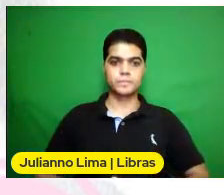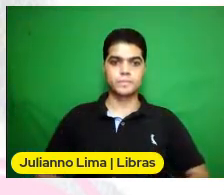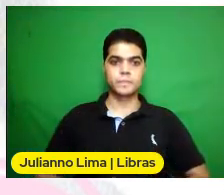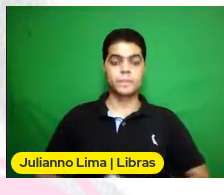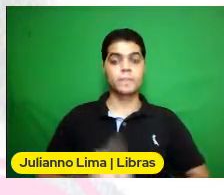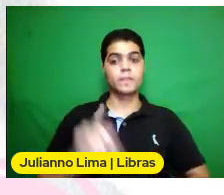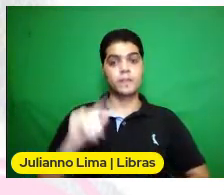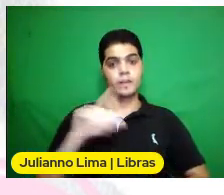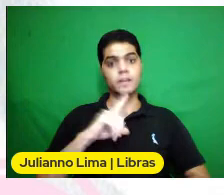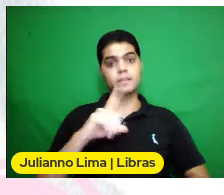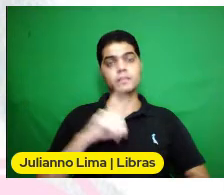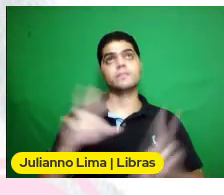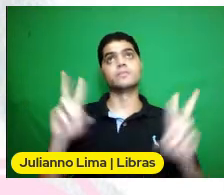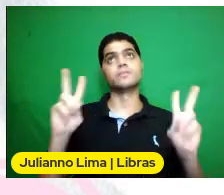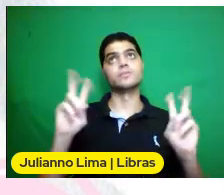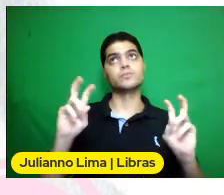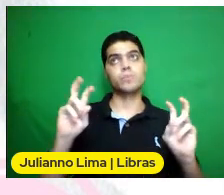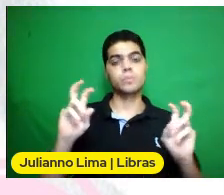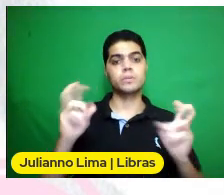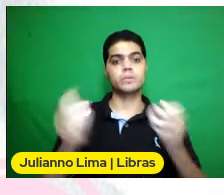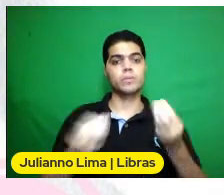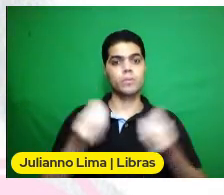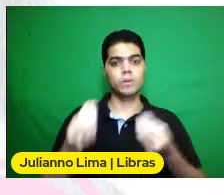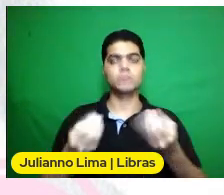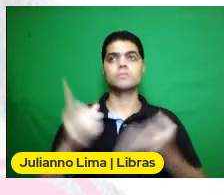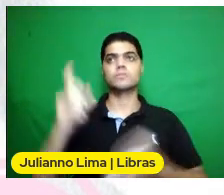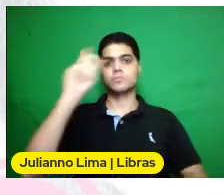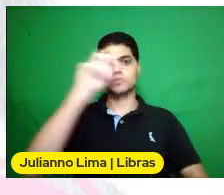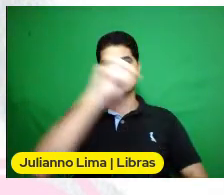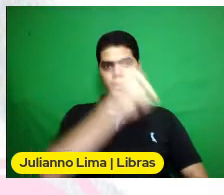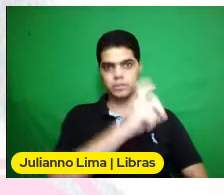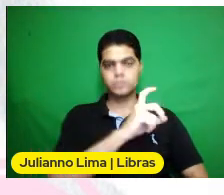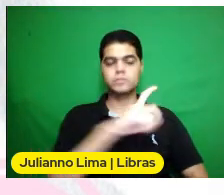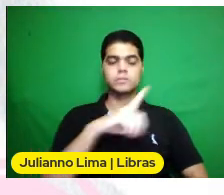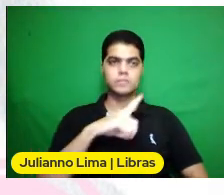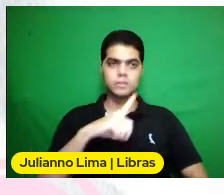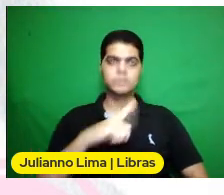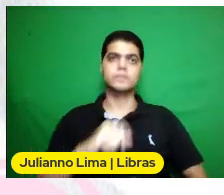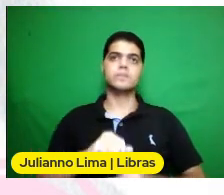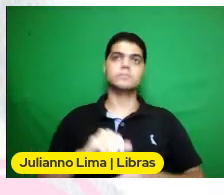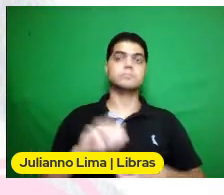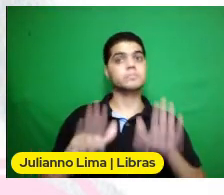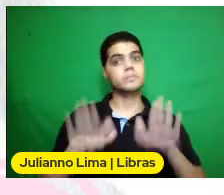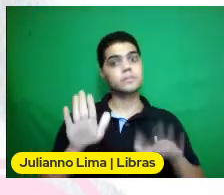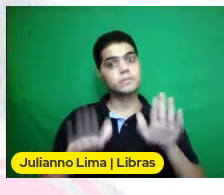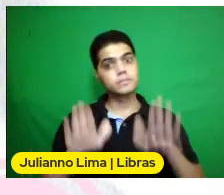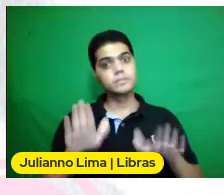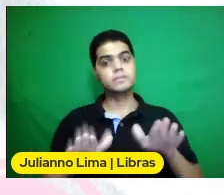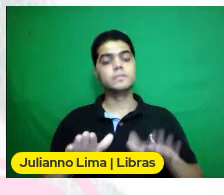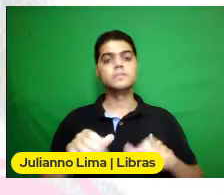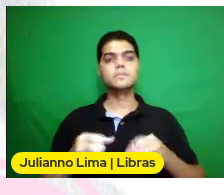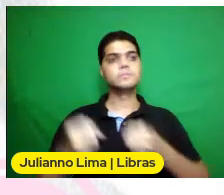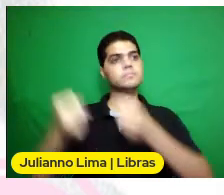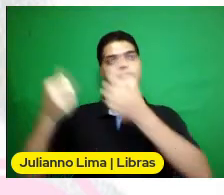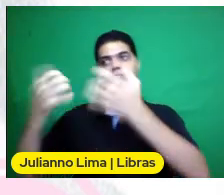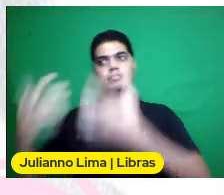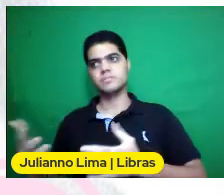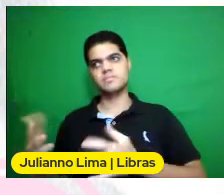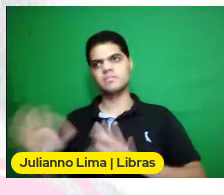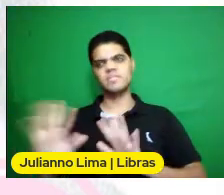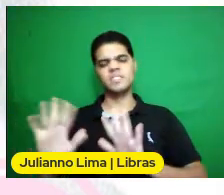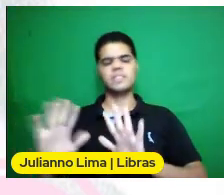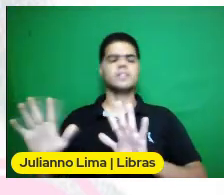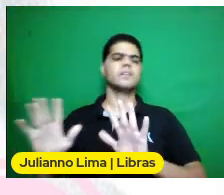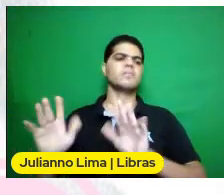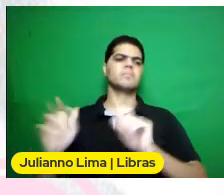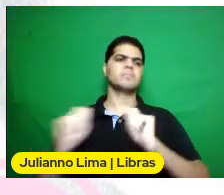Quanto à questão da dificuldade, às vezes eu não falo, às vezes, mas não costumo me